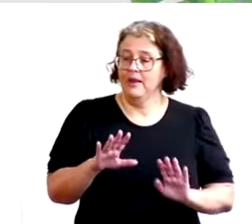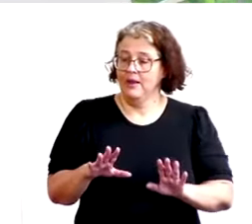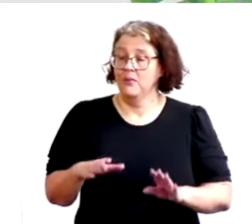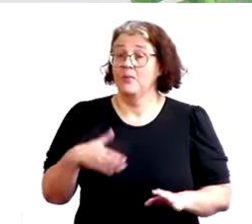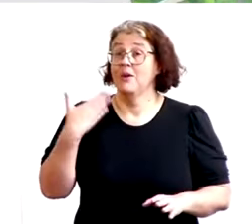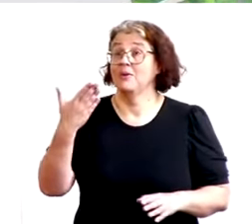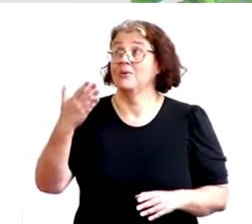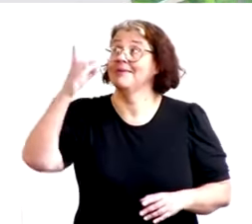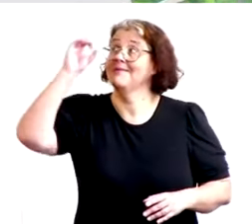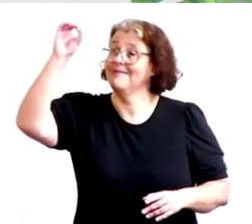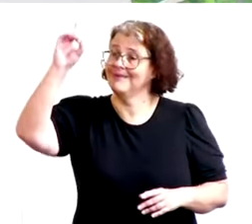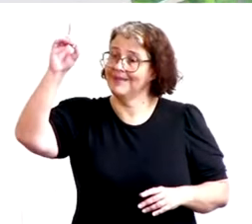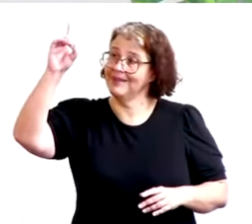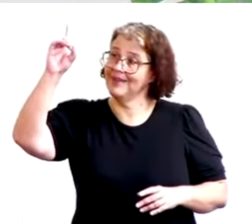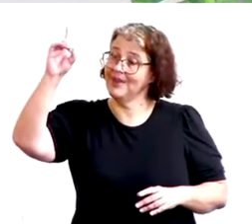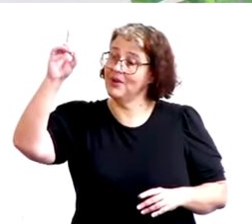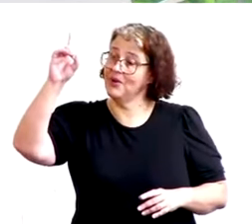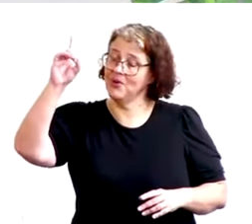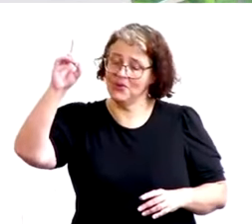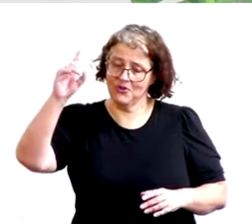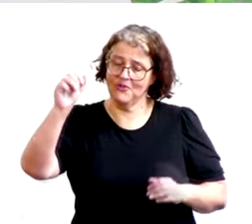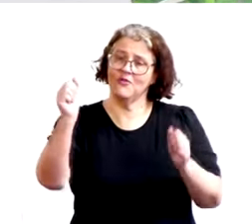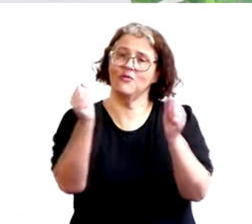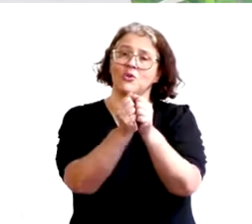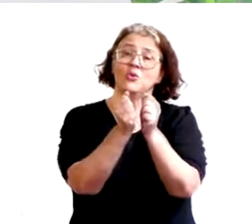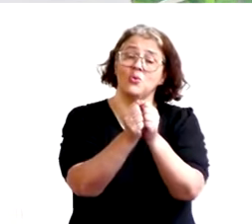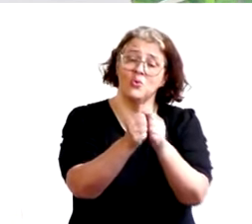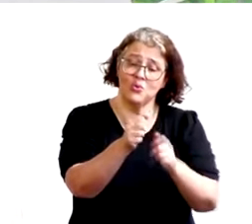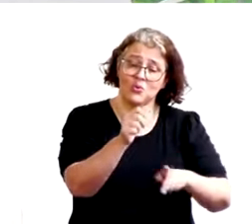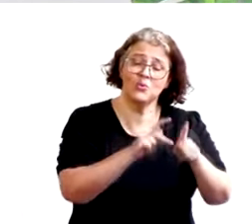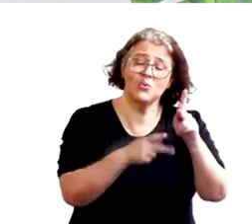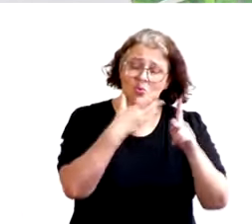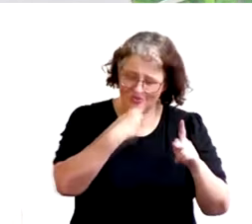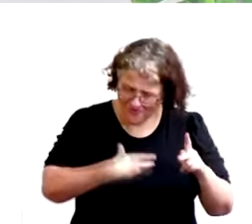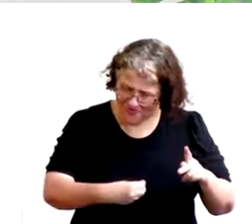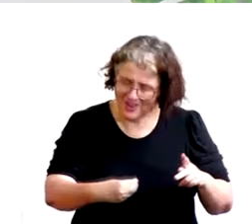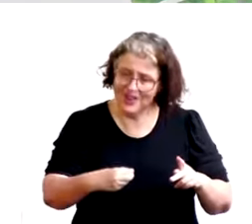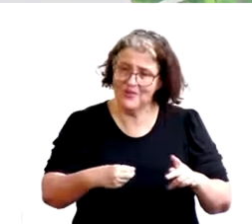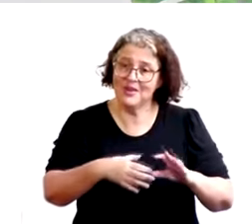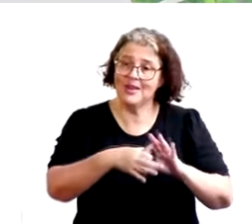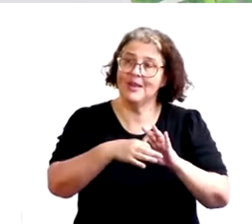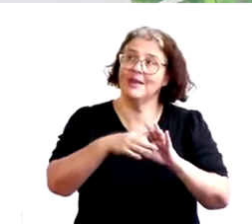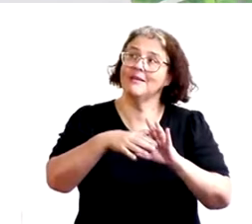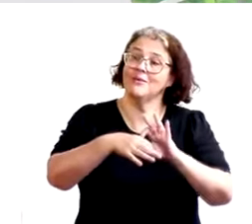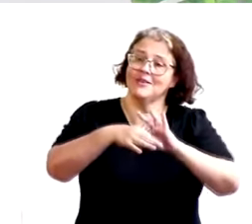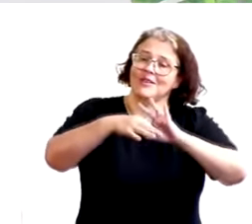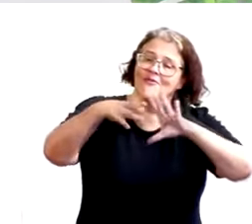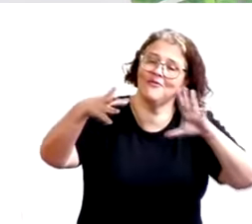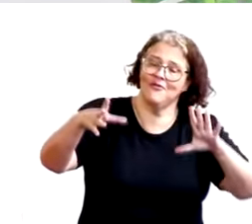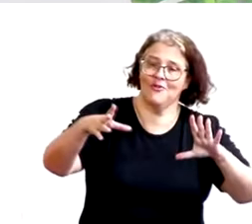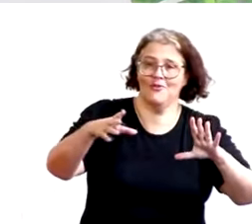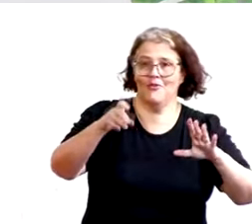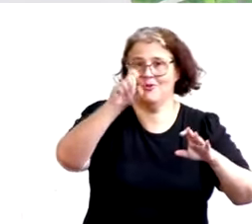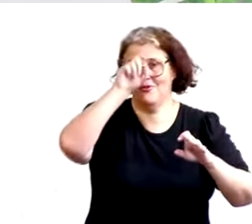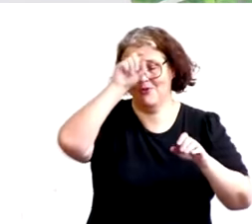abandonou os seus filhos mas os resgatou e os livrou do Egito e proveu